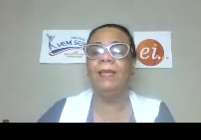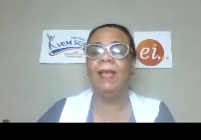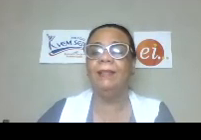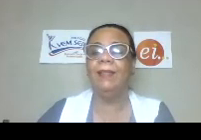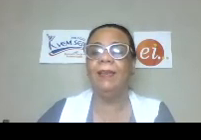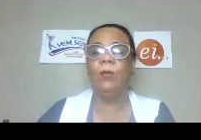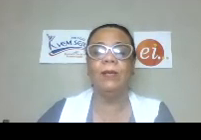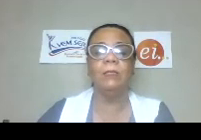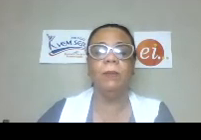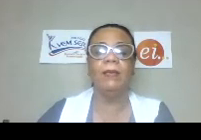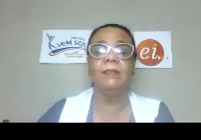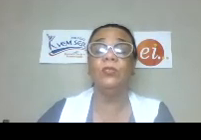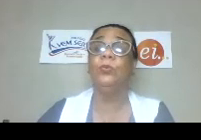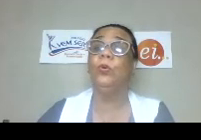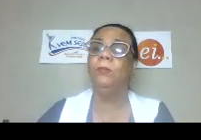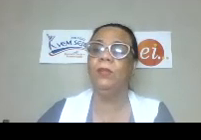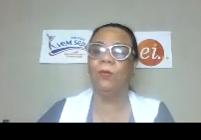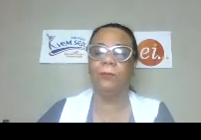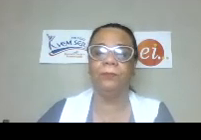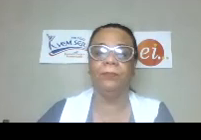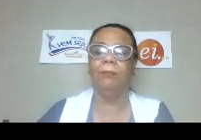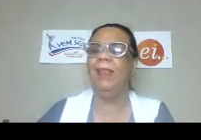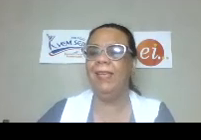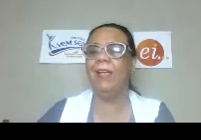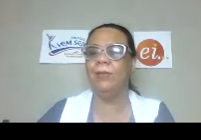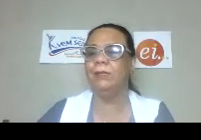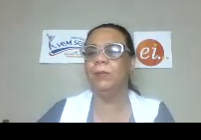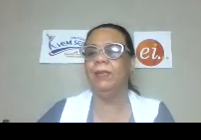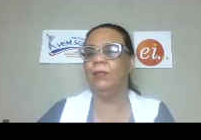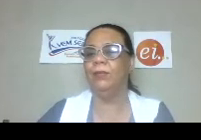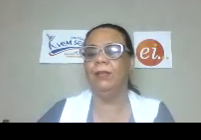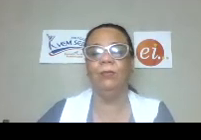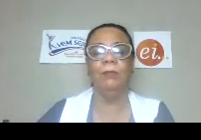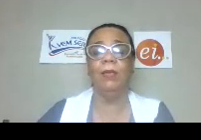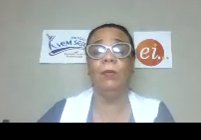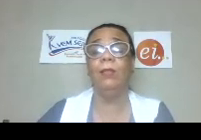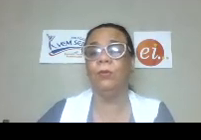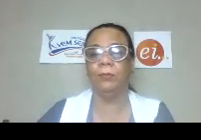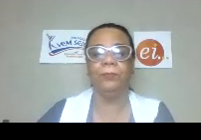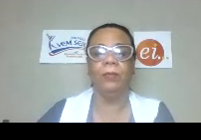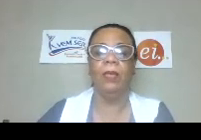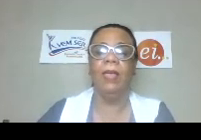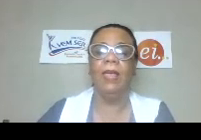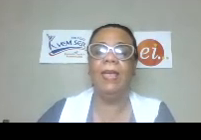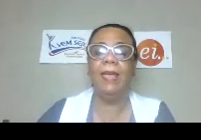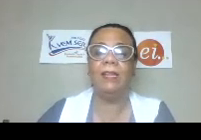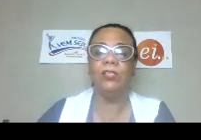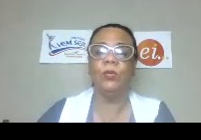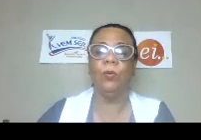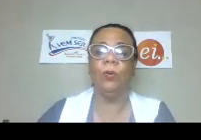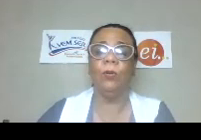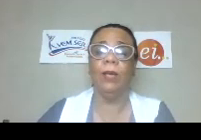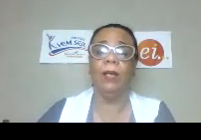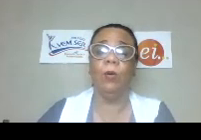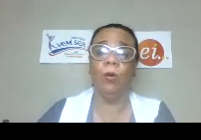uma brincadeira com as peças do dominó. Bem legal esse brinquedo, né? Eu adoro.